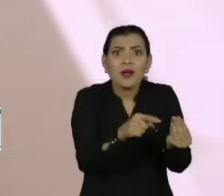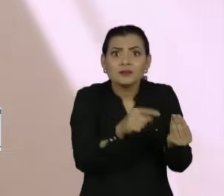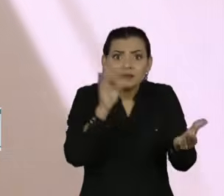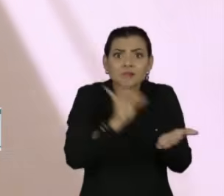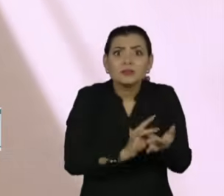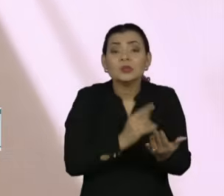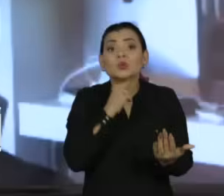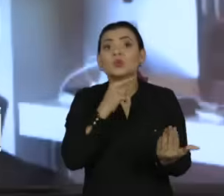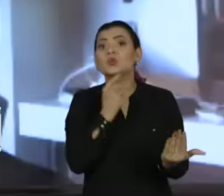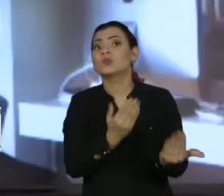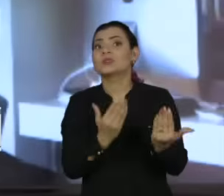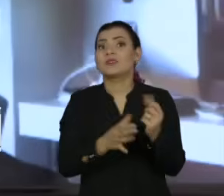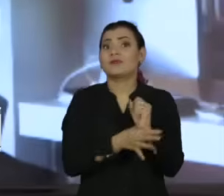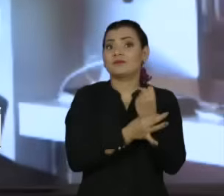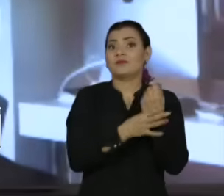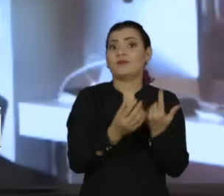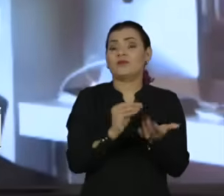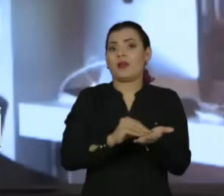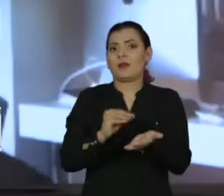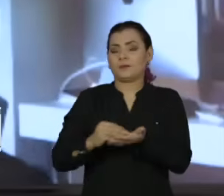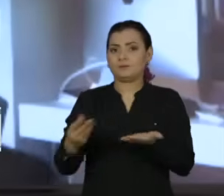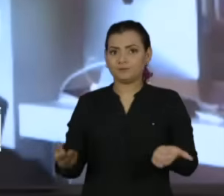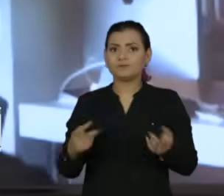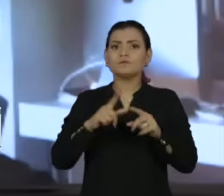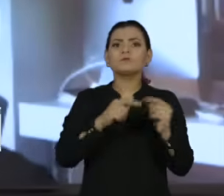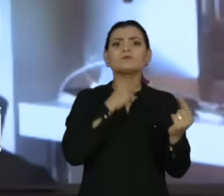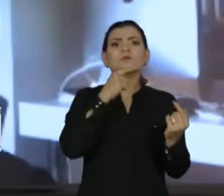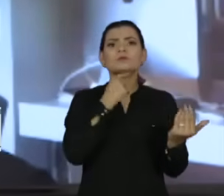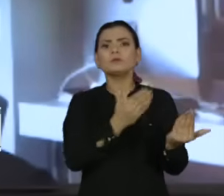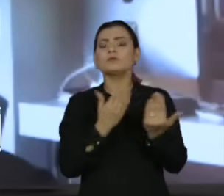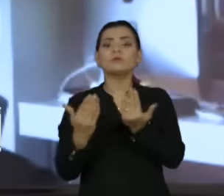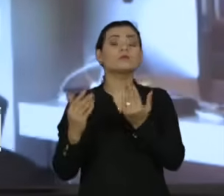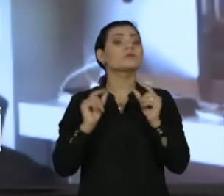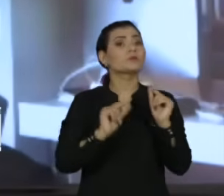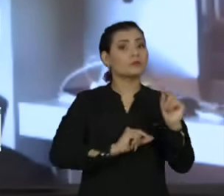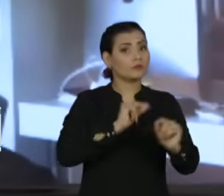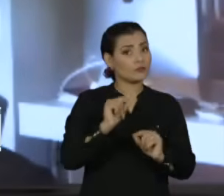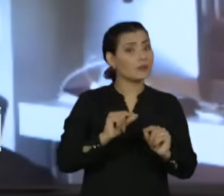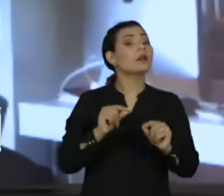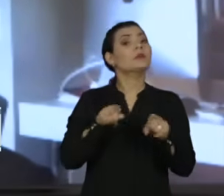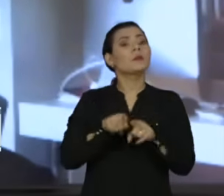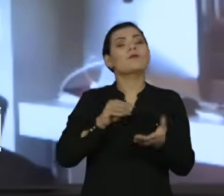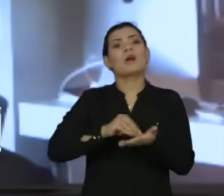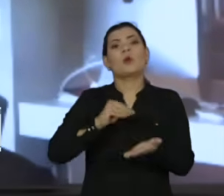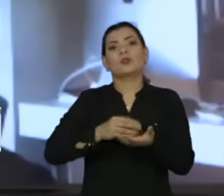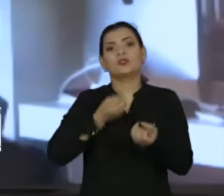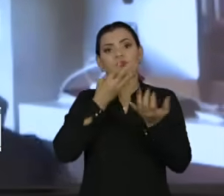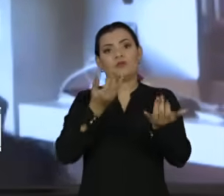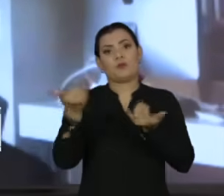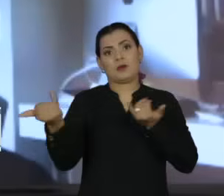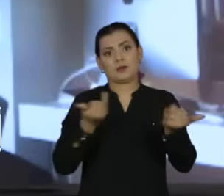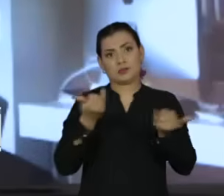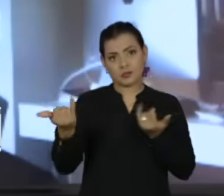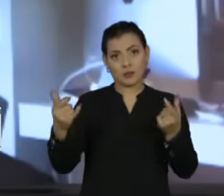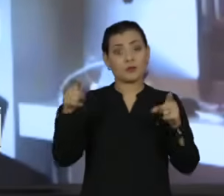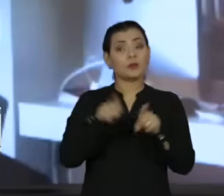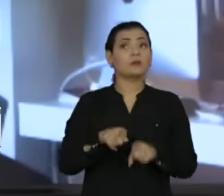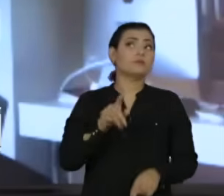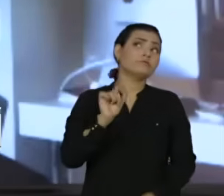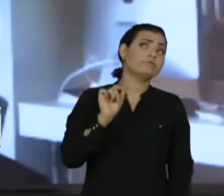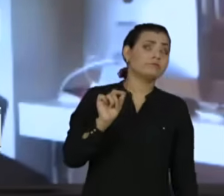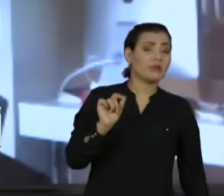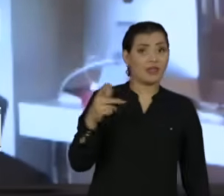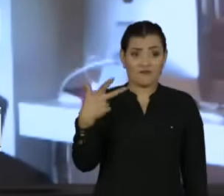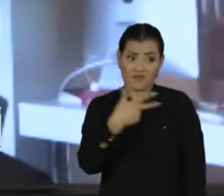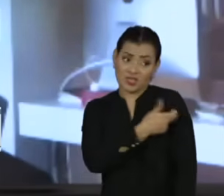e insegurança. A dúvida das pessoas tem a ver com uma campanha sistemática de desinformação que diz, primeiro, que vacina